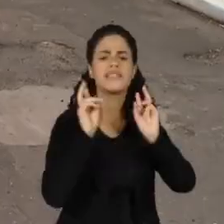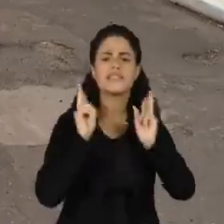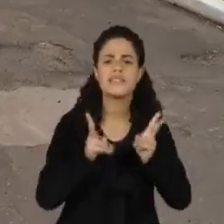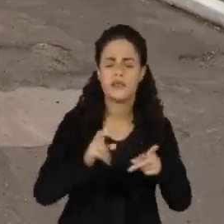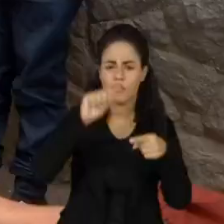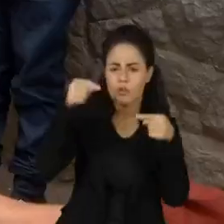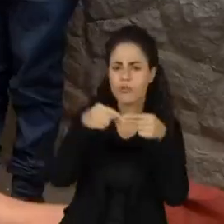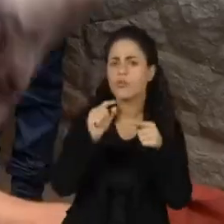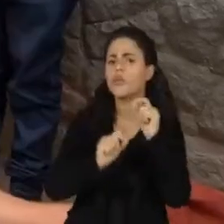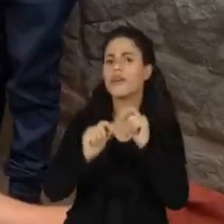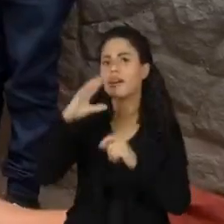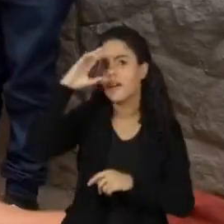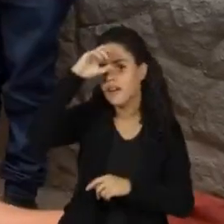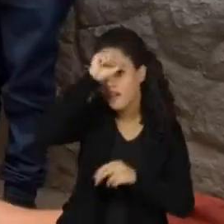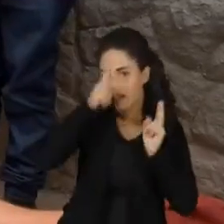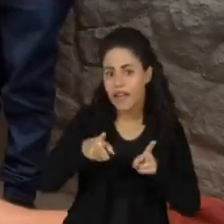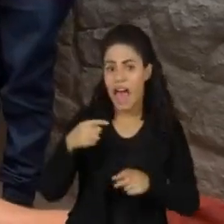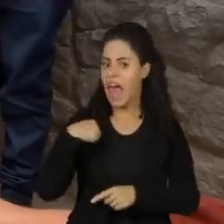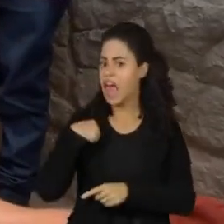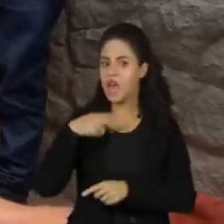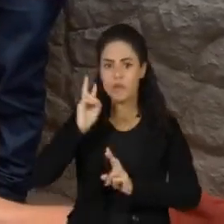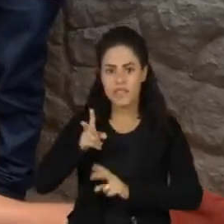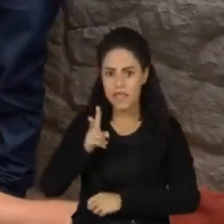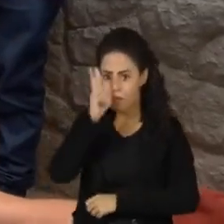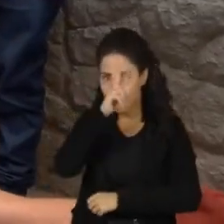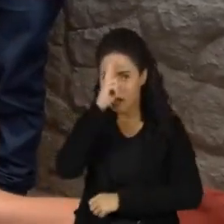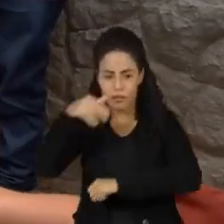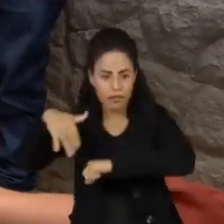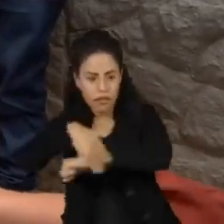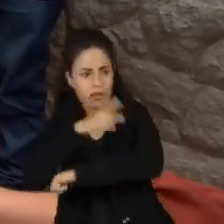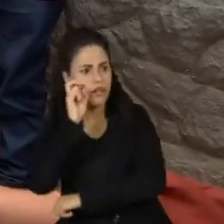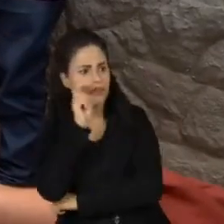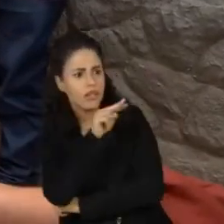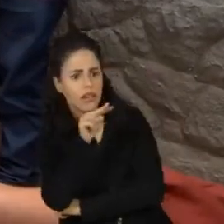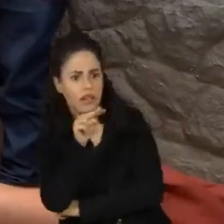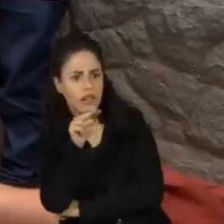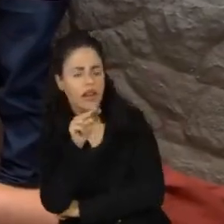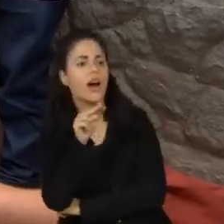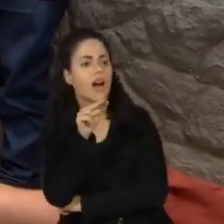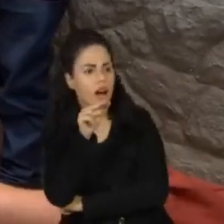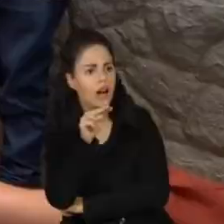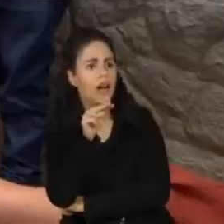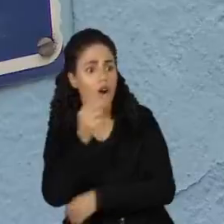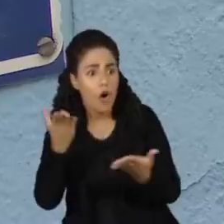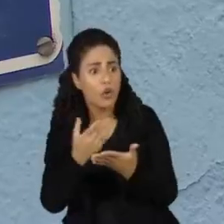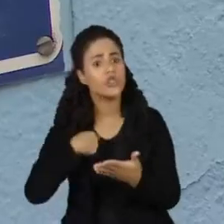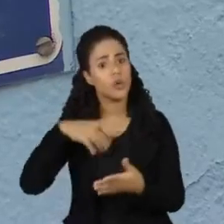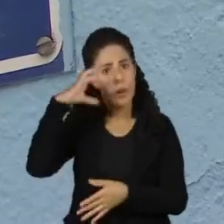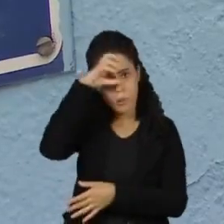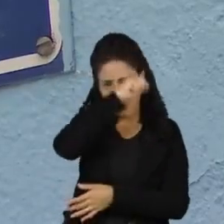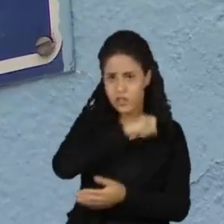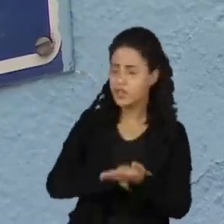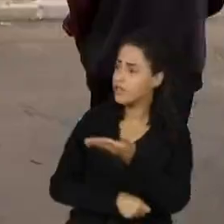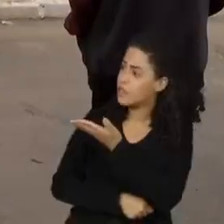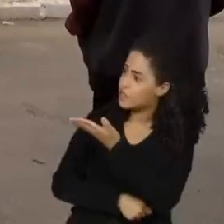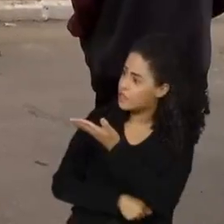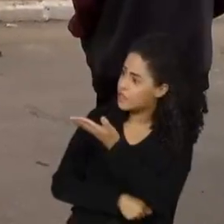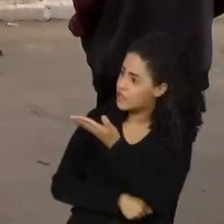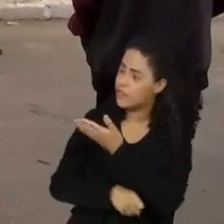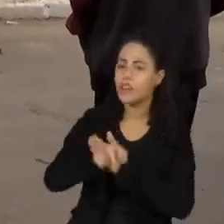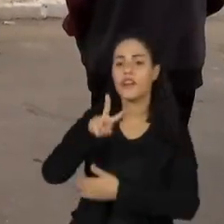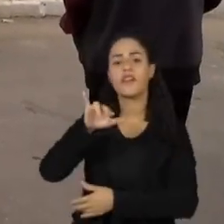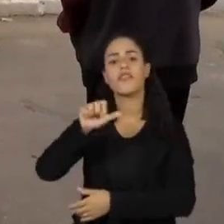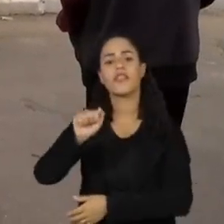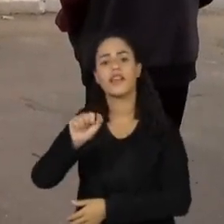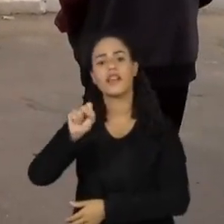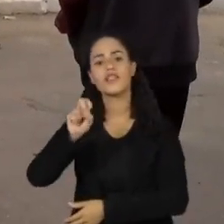do aprendizado. Toda vez que eu passo aqui, eu nunca vi esse negócio aí de Vila Suíça. Aí hoje eu aprendi que lá é a Vila Suíça, mas eu